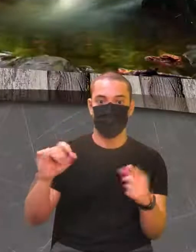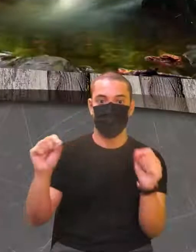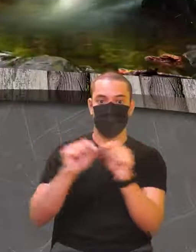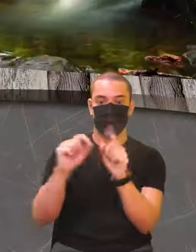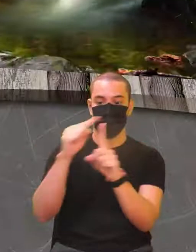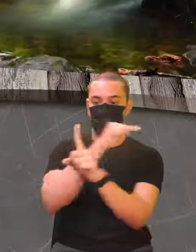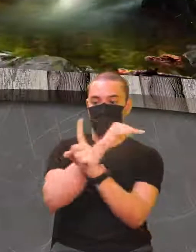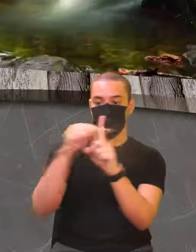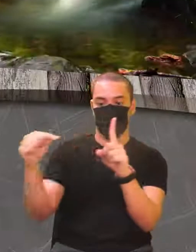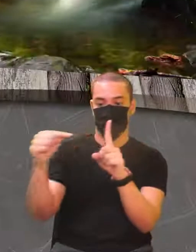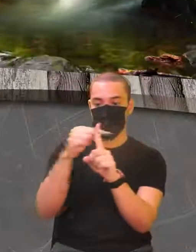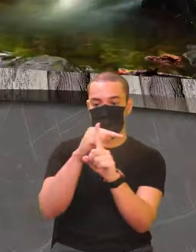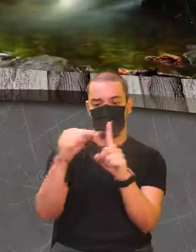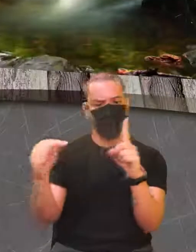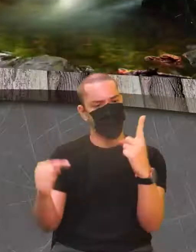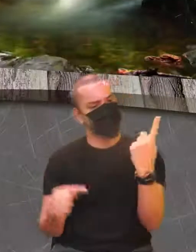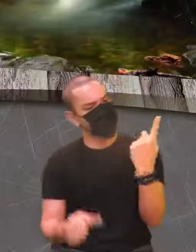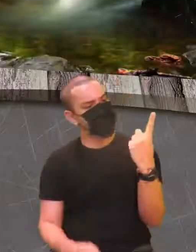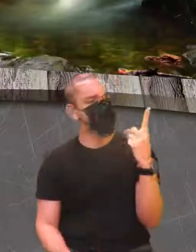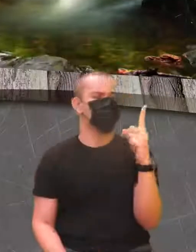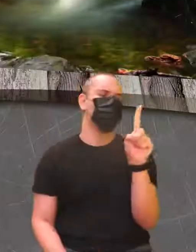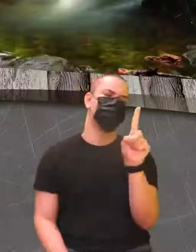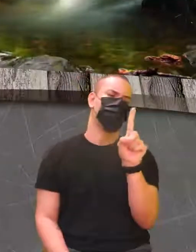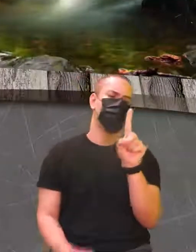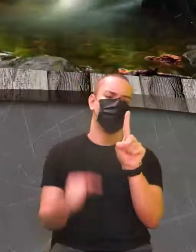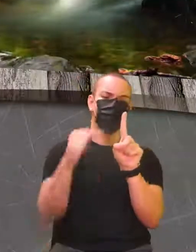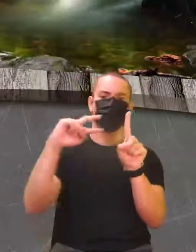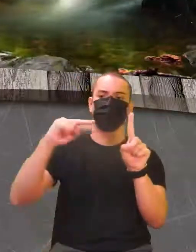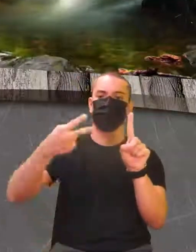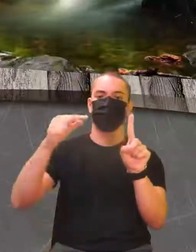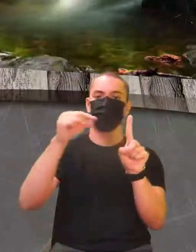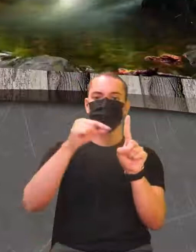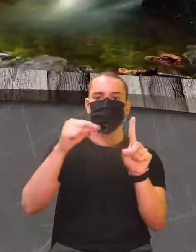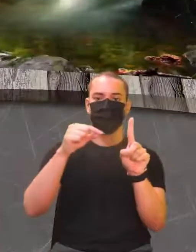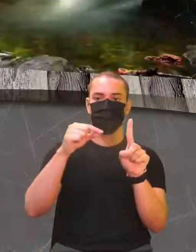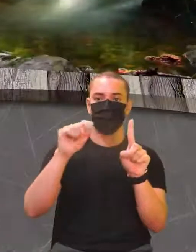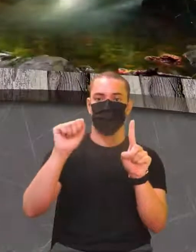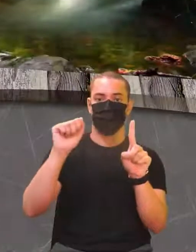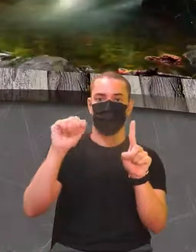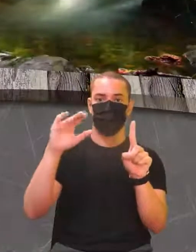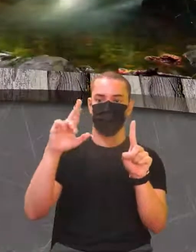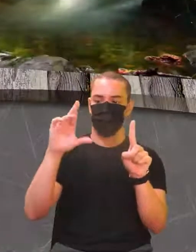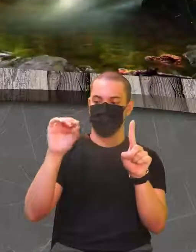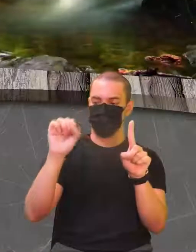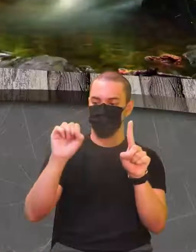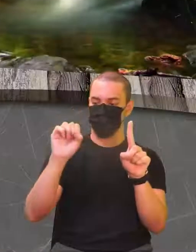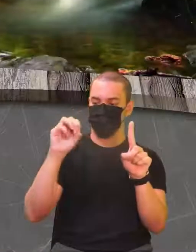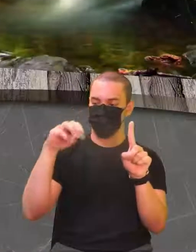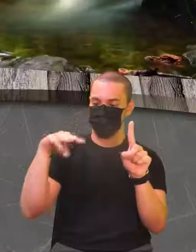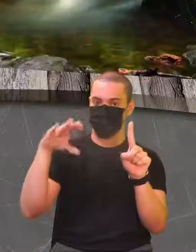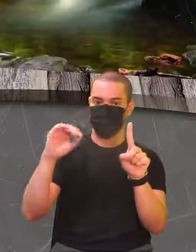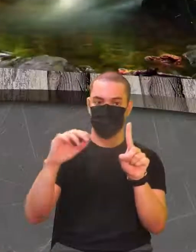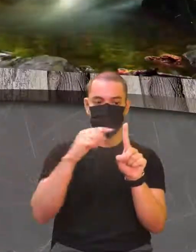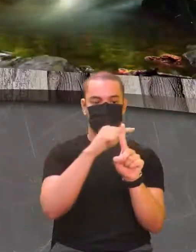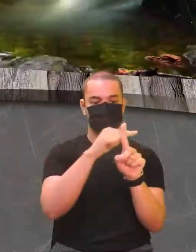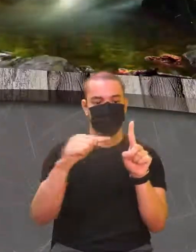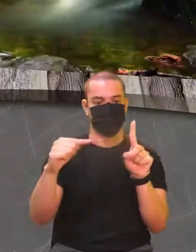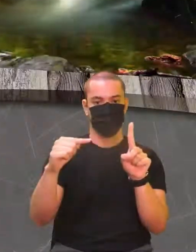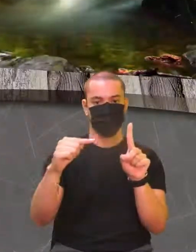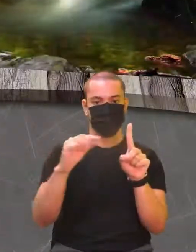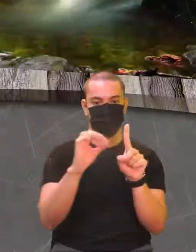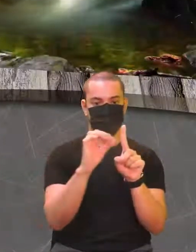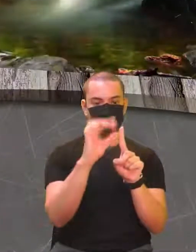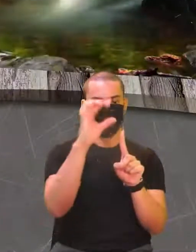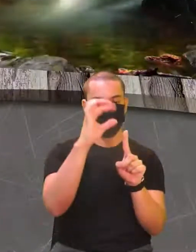traçozinho no meio aqui, é como se representasse o acrossomo desse cromossomo, que é a partezinha que tem